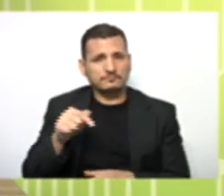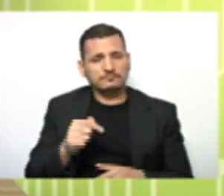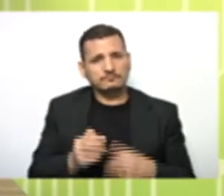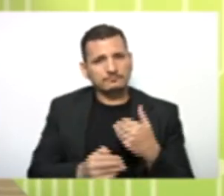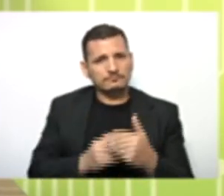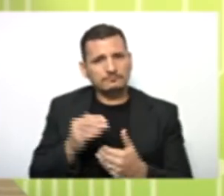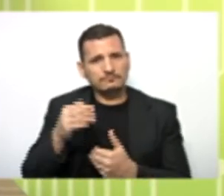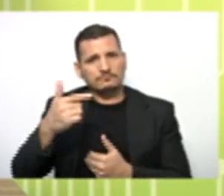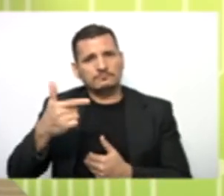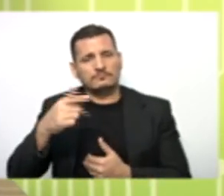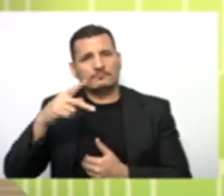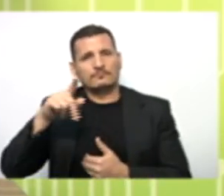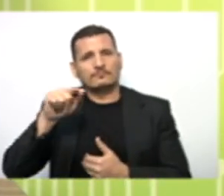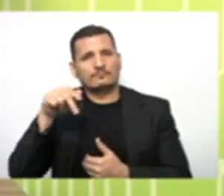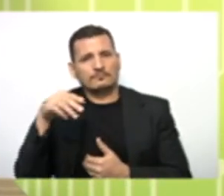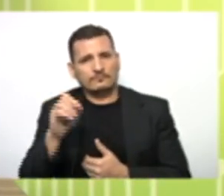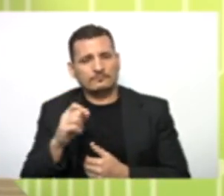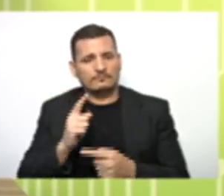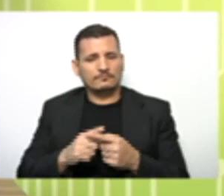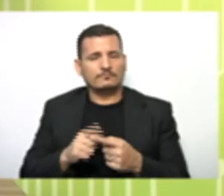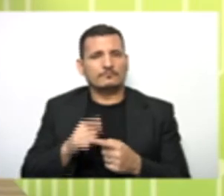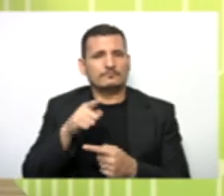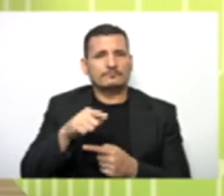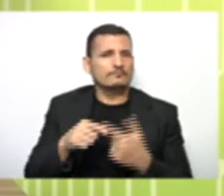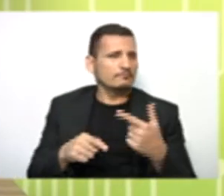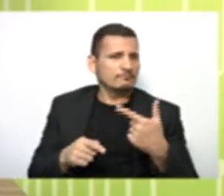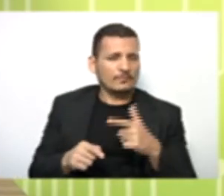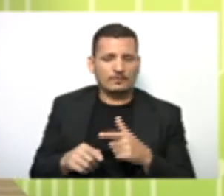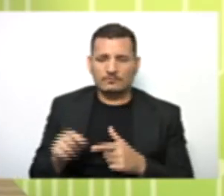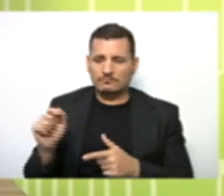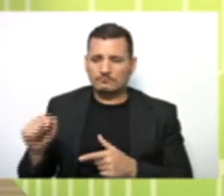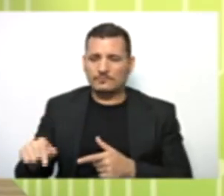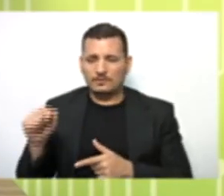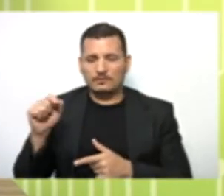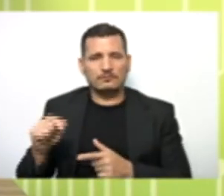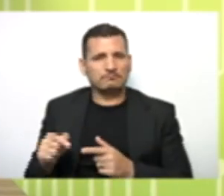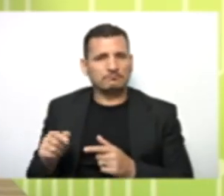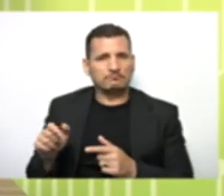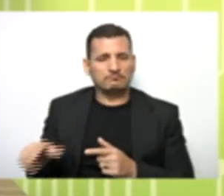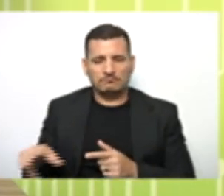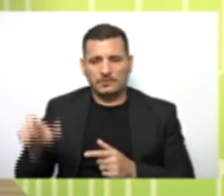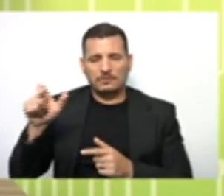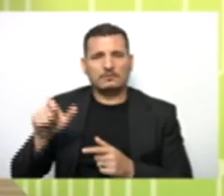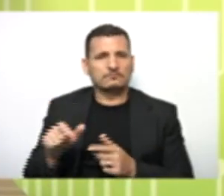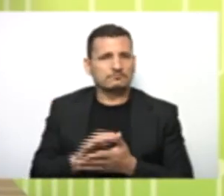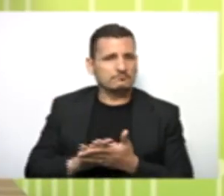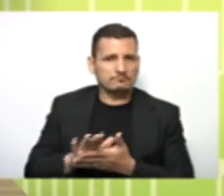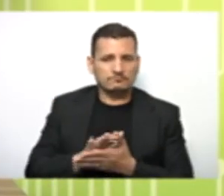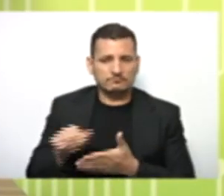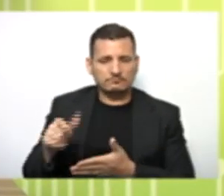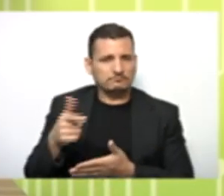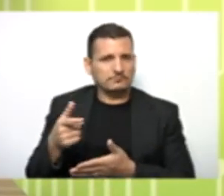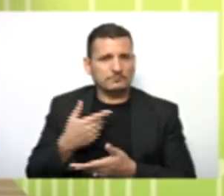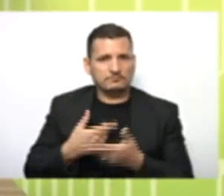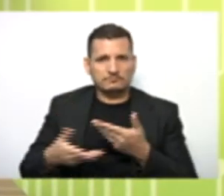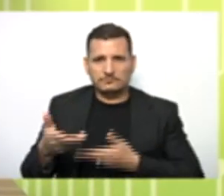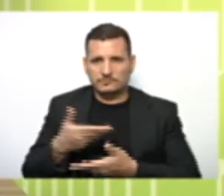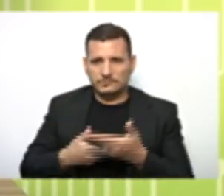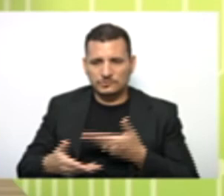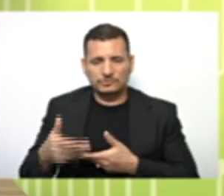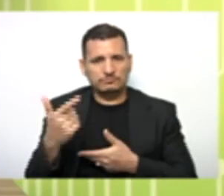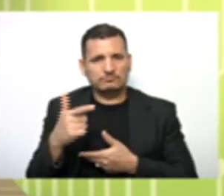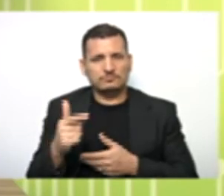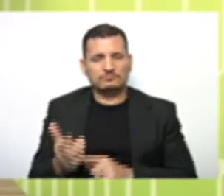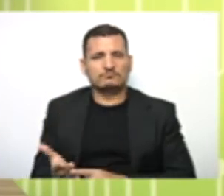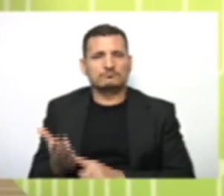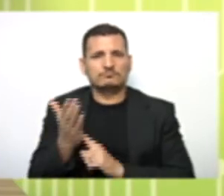de segundo plano, porque você não vai lá dar o comando, ele não está interagindo com você para demonstrar,